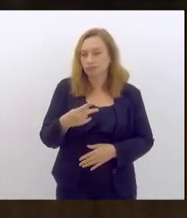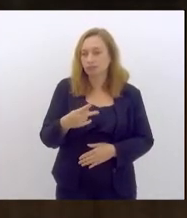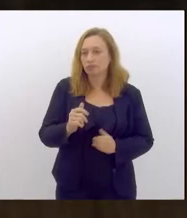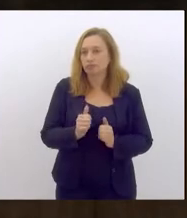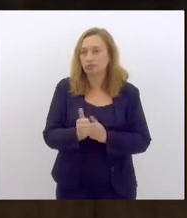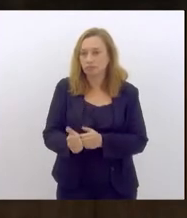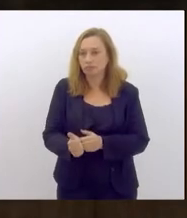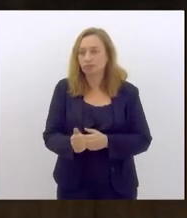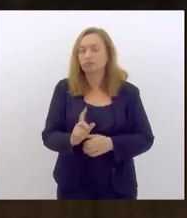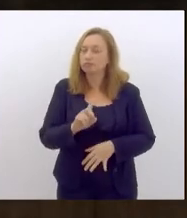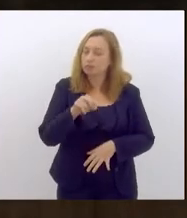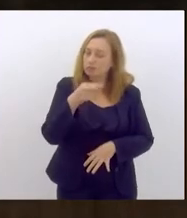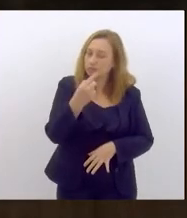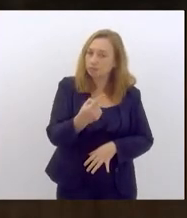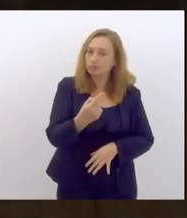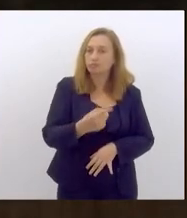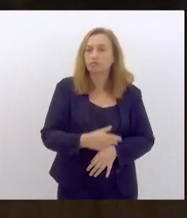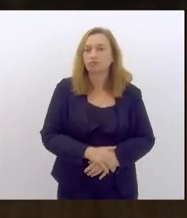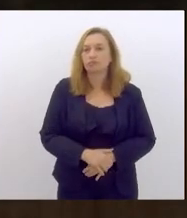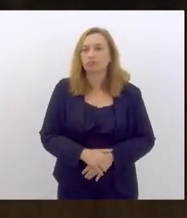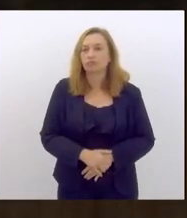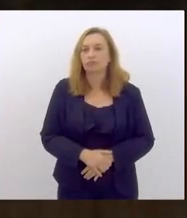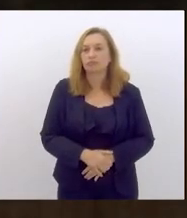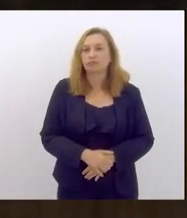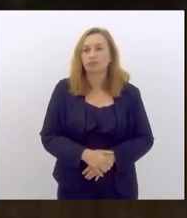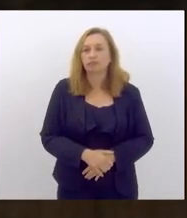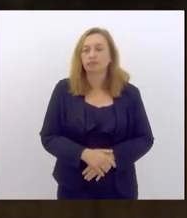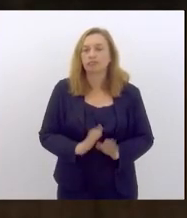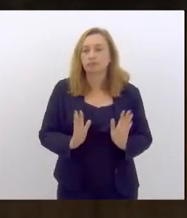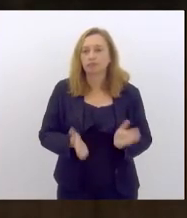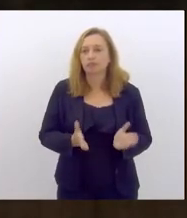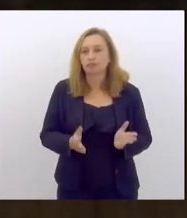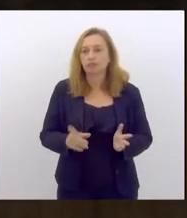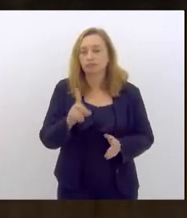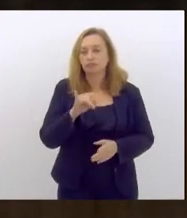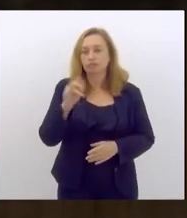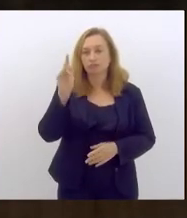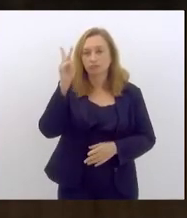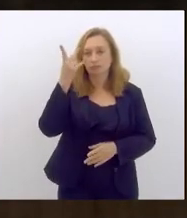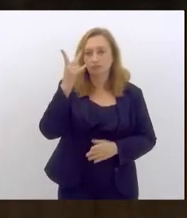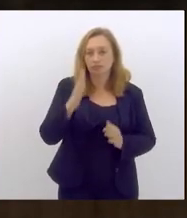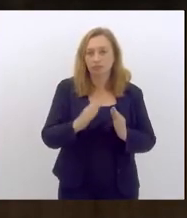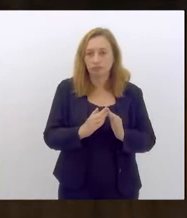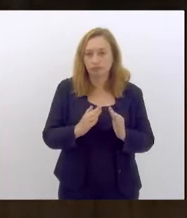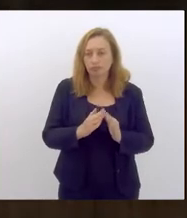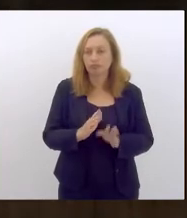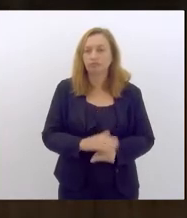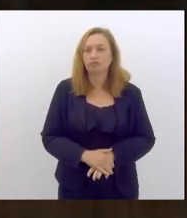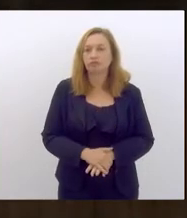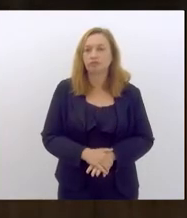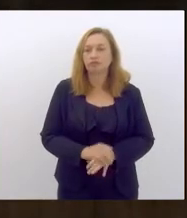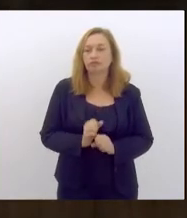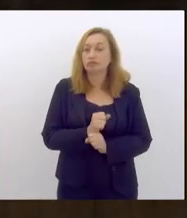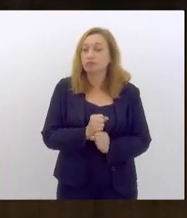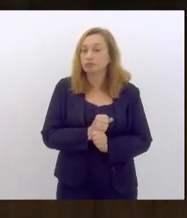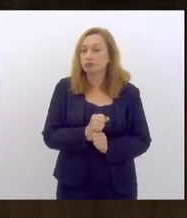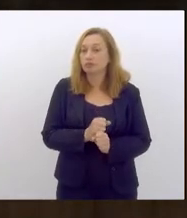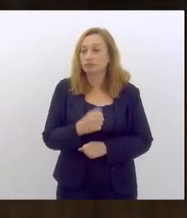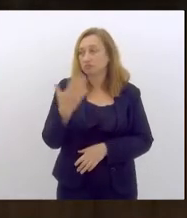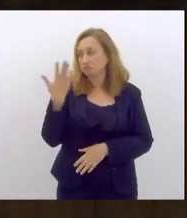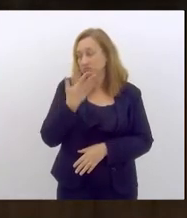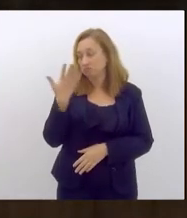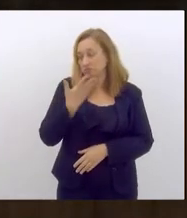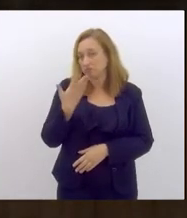segmento. Depois, falar que hoje foi um dia histórico aqui na casa. Há muito tempo que a gente não